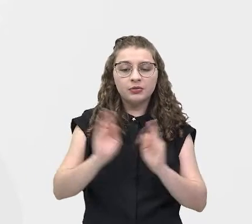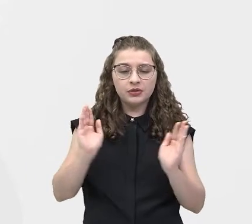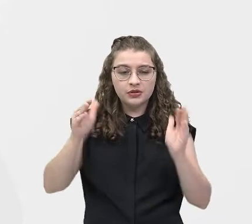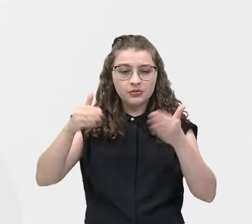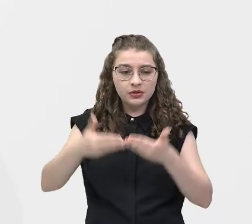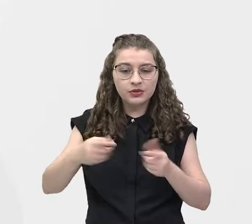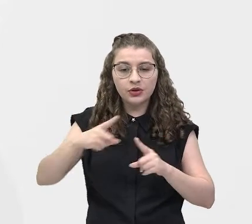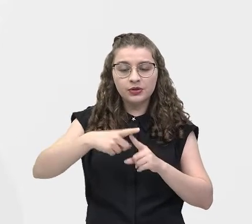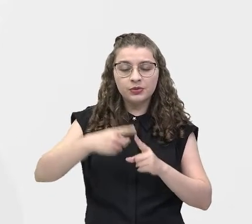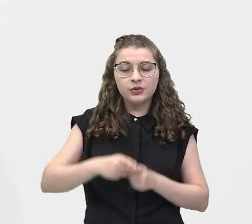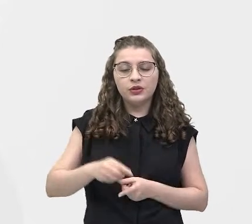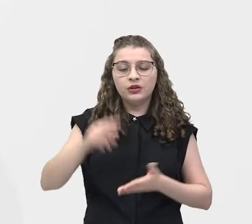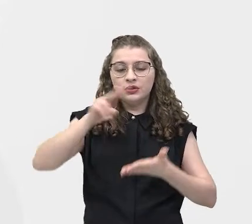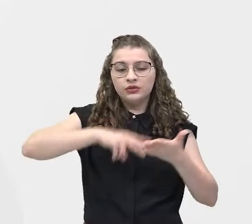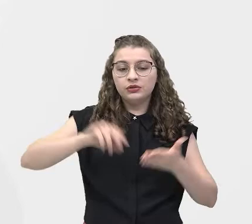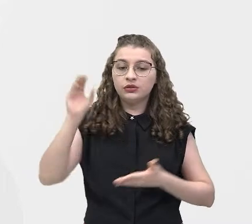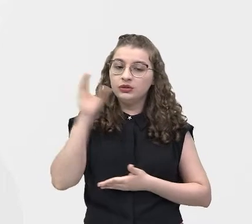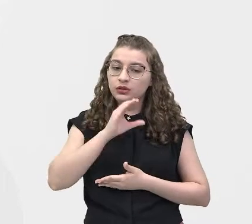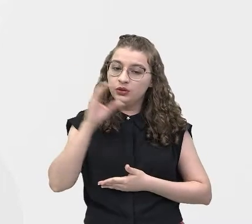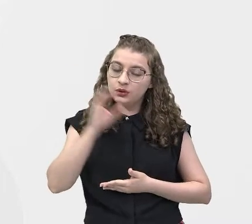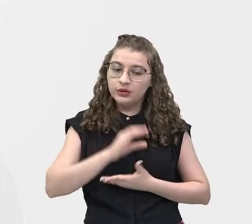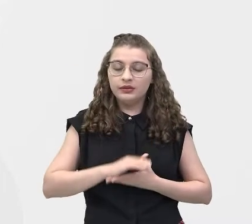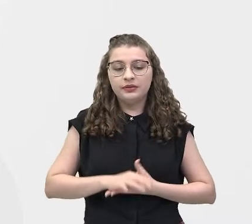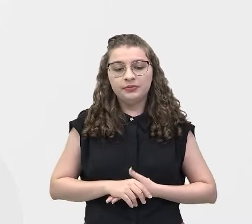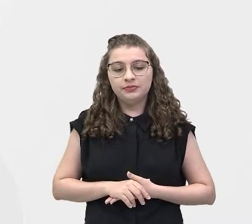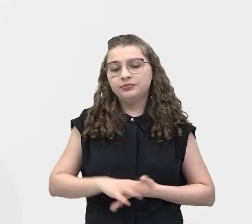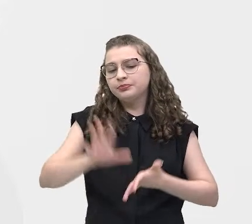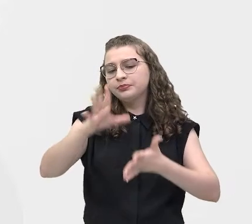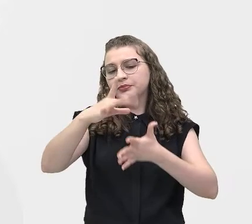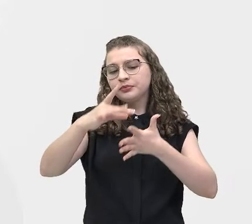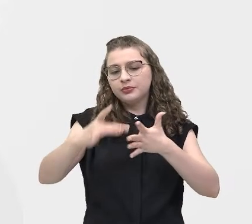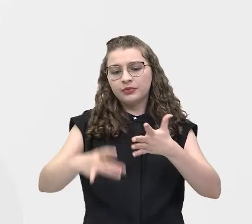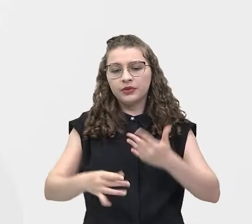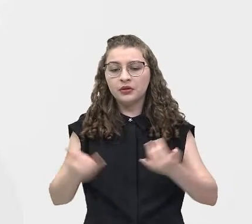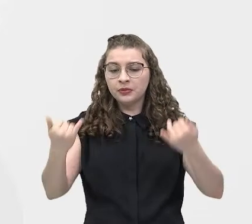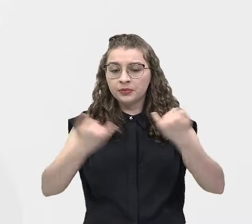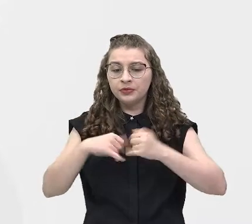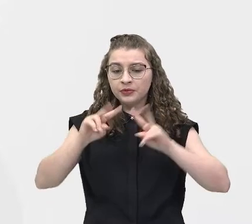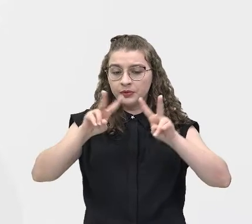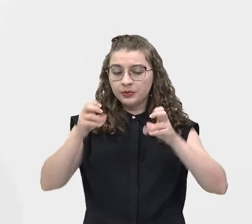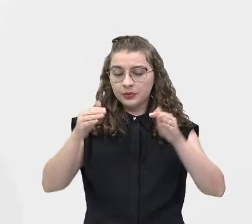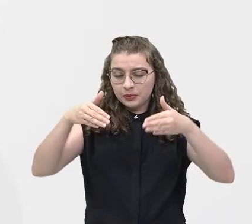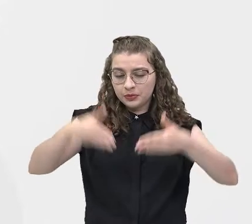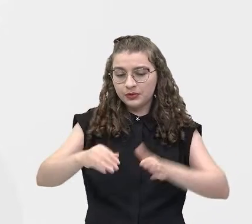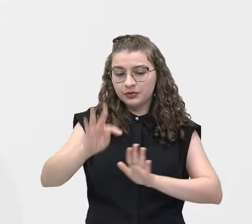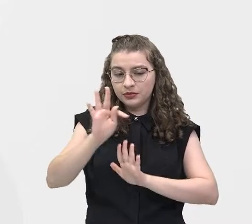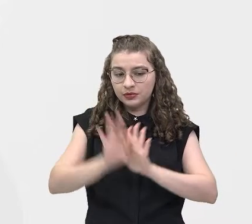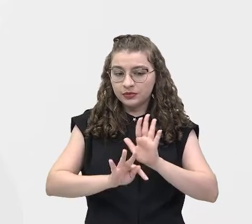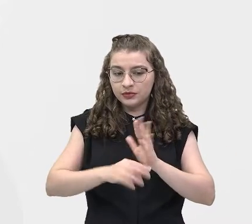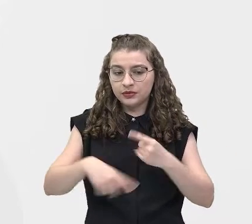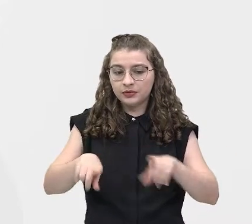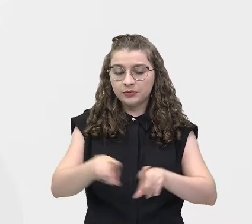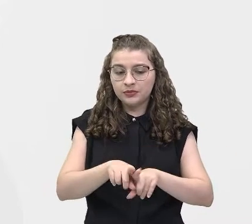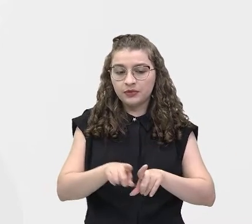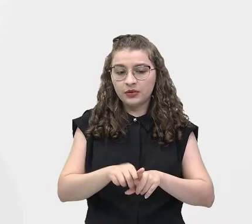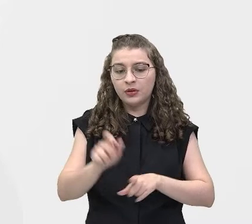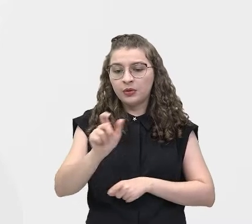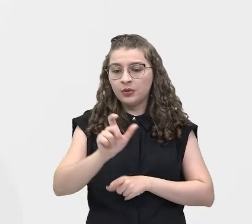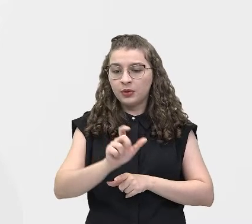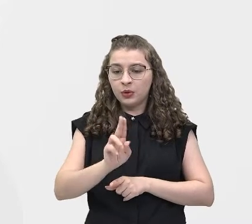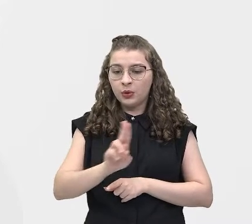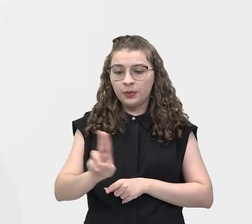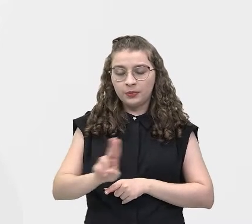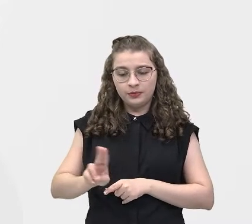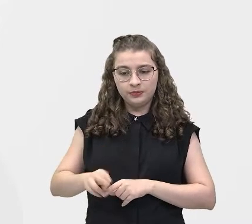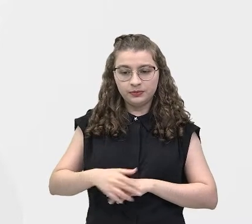rápida, skimming e scanning. O detalhamento é informações específicas no texto e